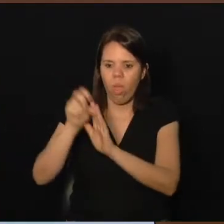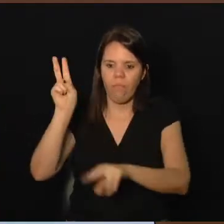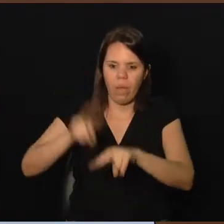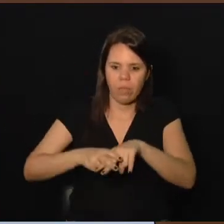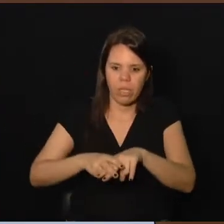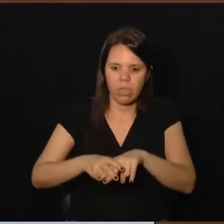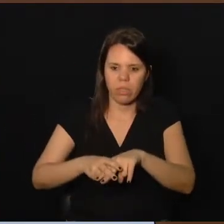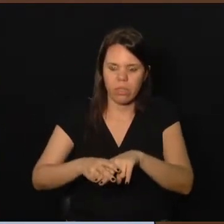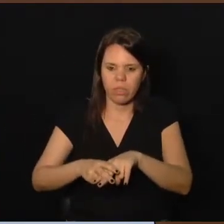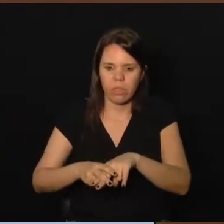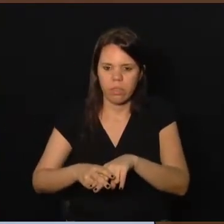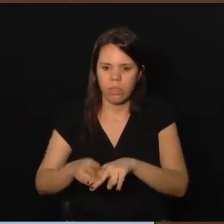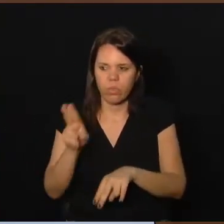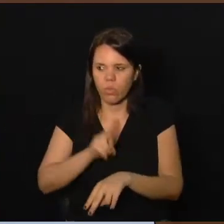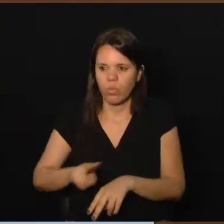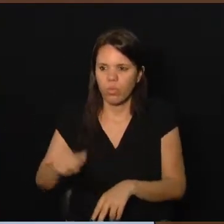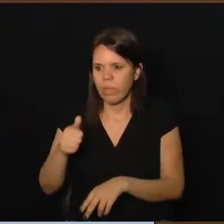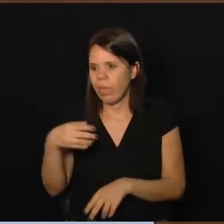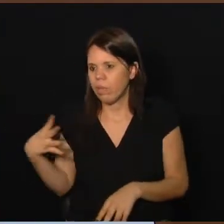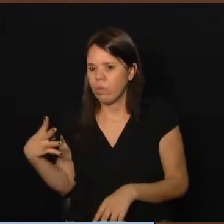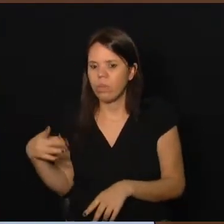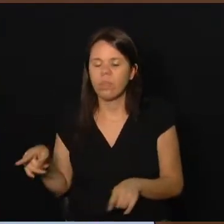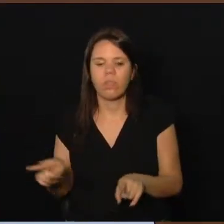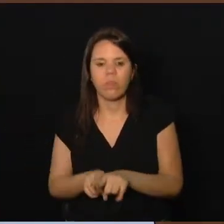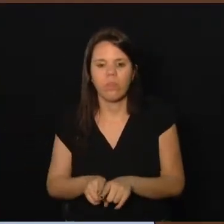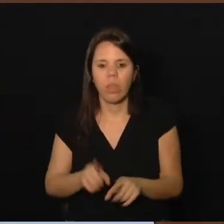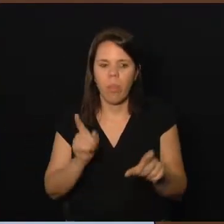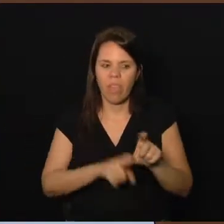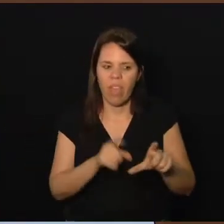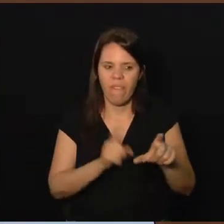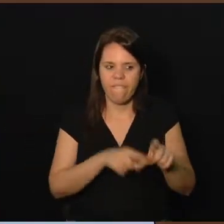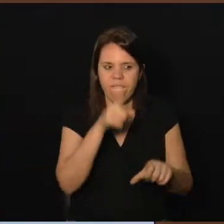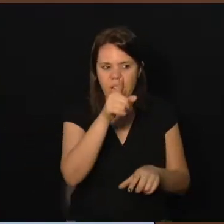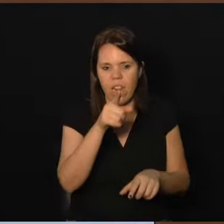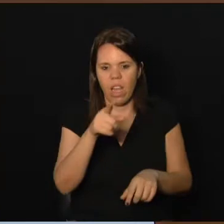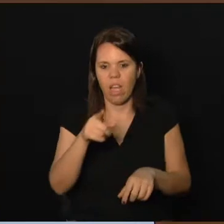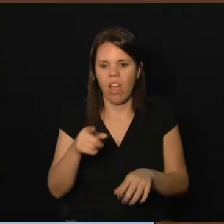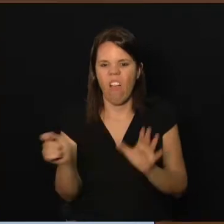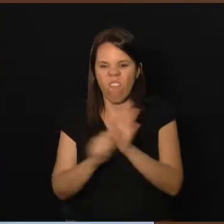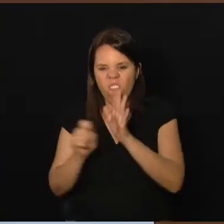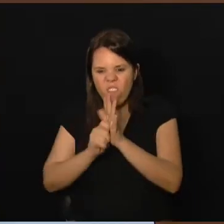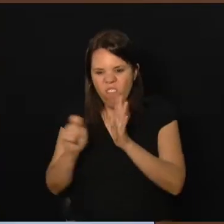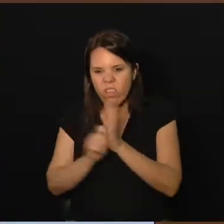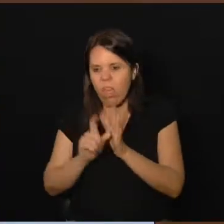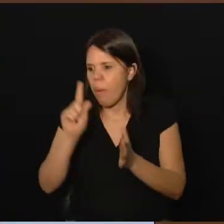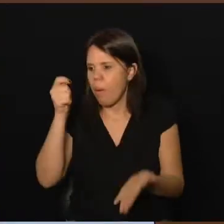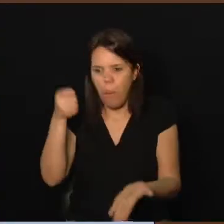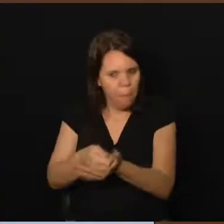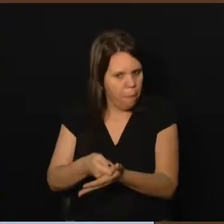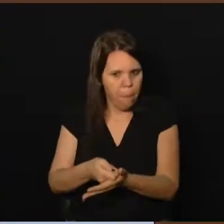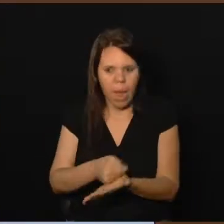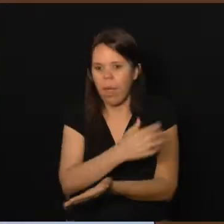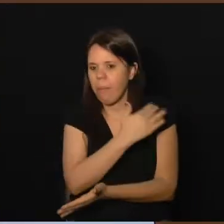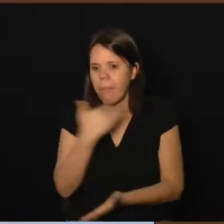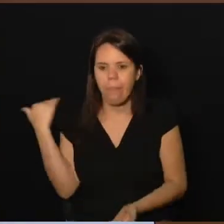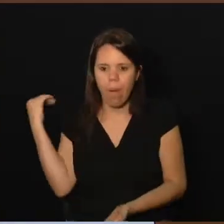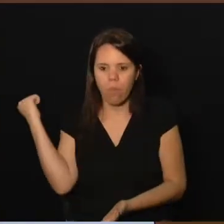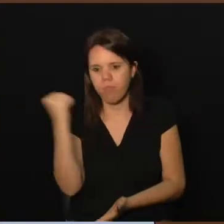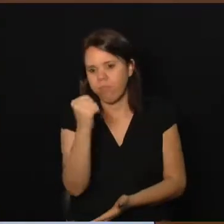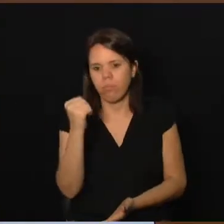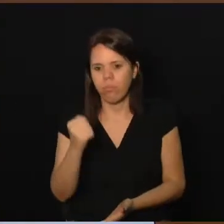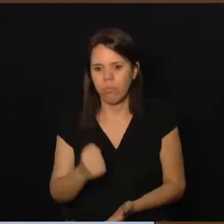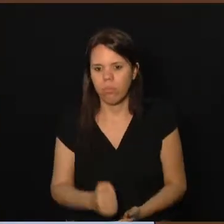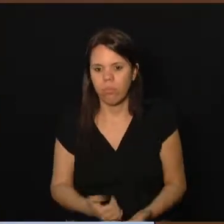vender, eles consomem os 14. Aí eles passam a dever para o tráfico. E quando deve não paga, morre. É essa a regra.